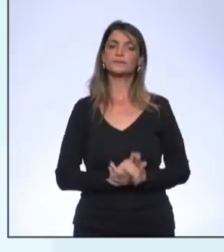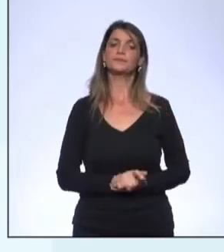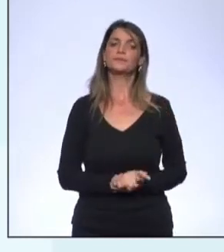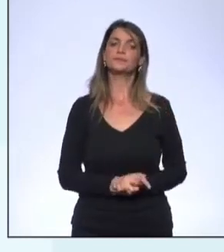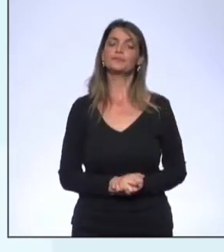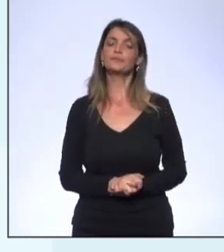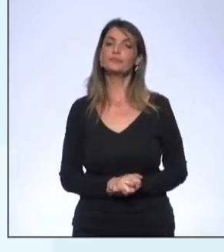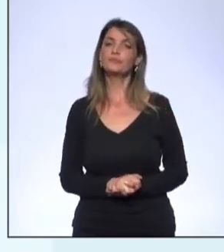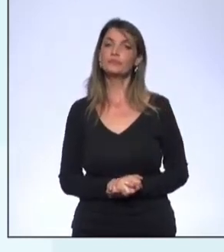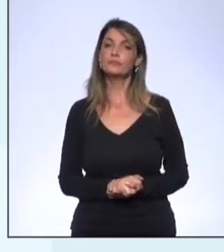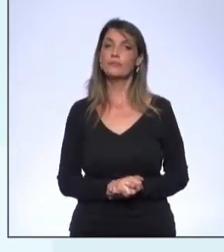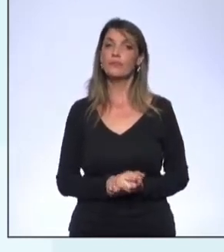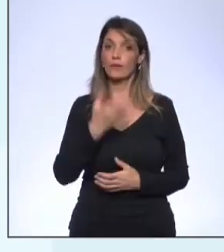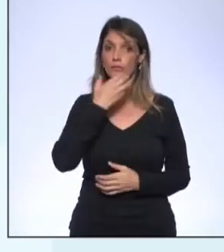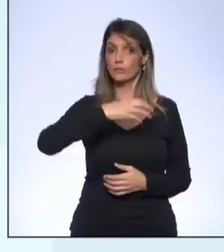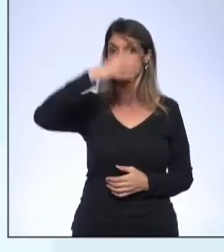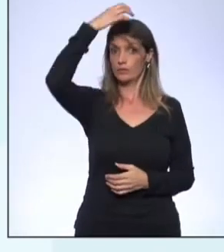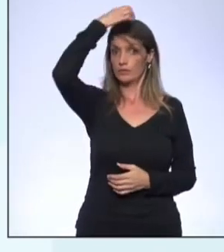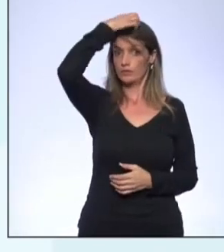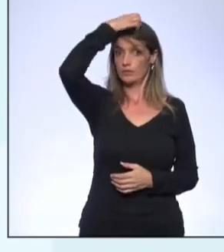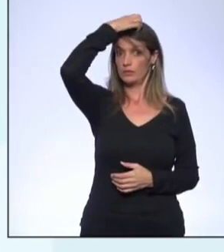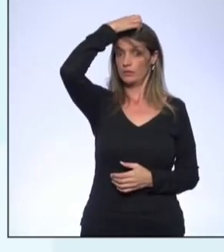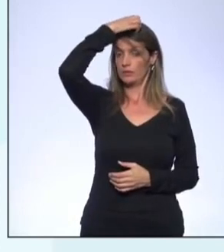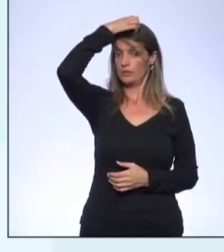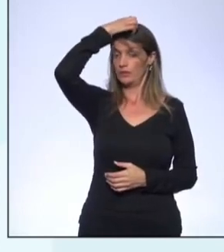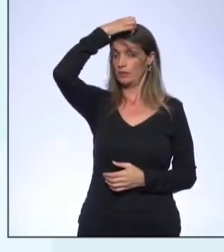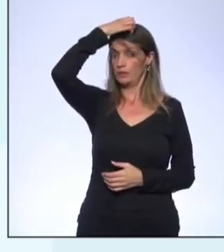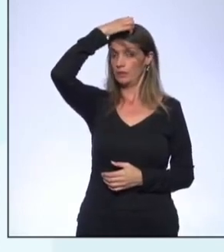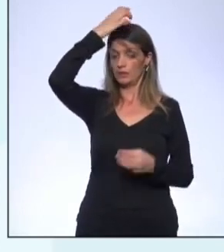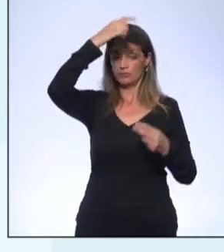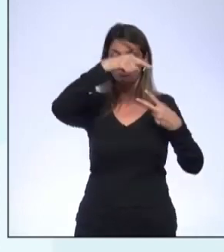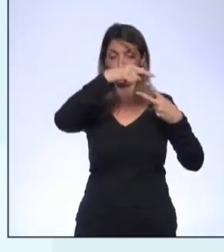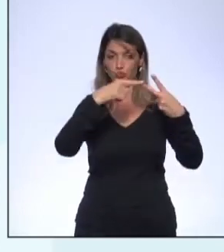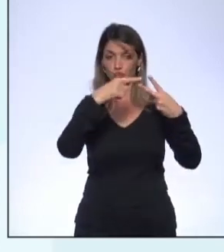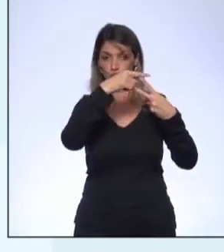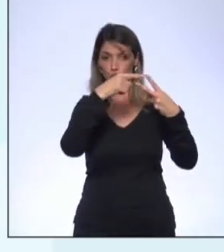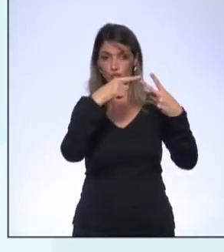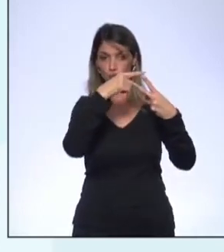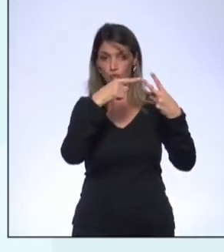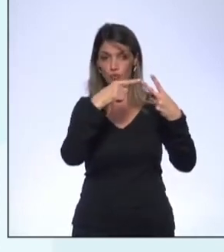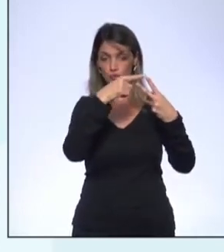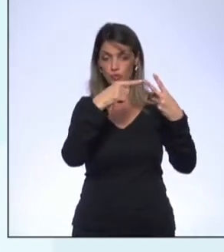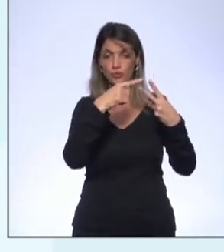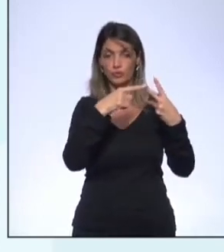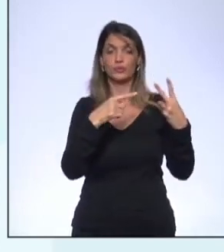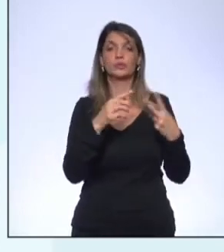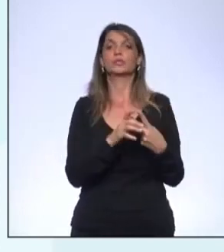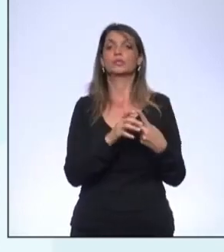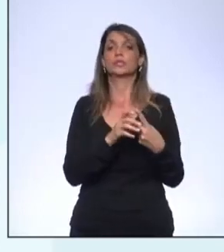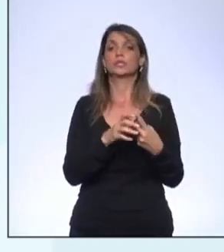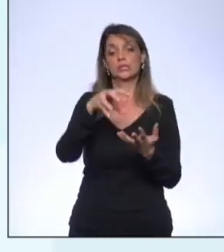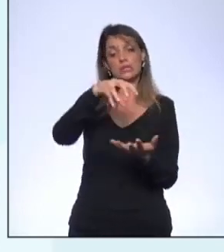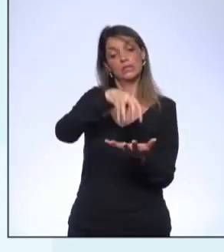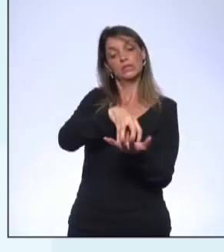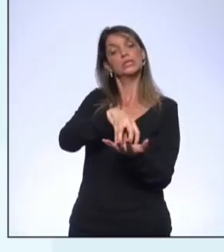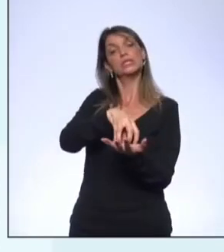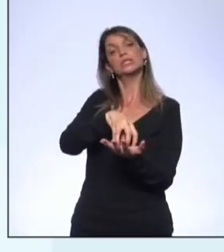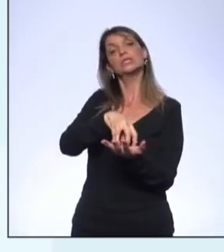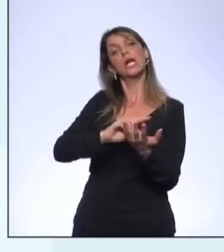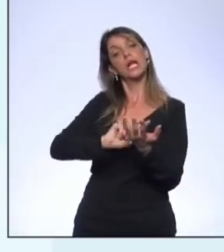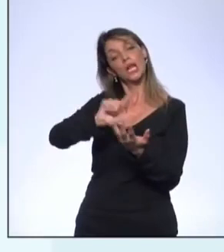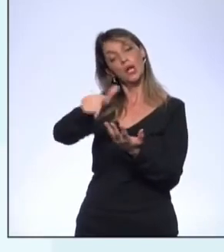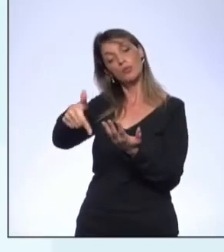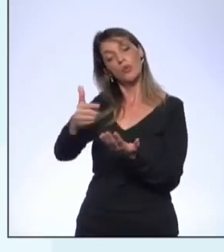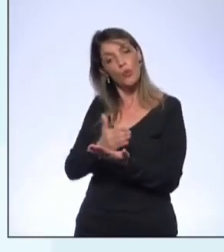essa monarquia, tanto nos reinos de Leão e Castela, como no Condado Portucalense, se centralizam, aí eles